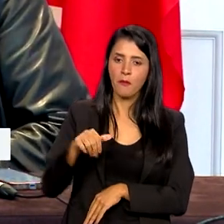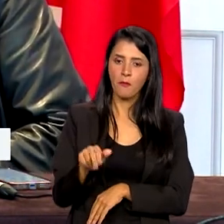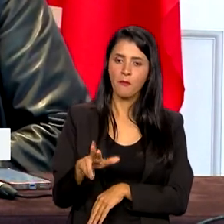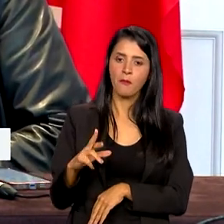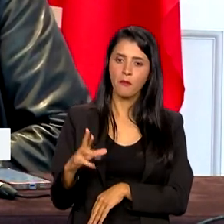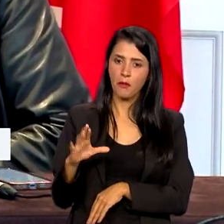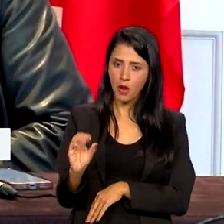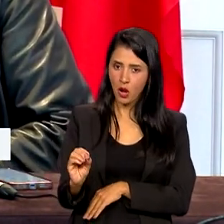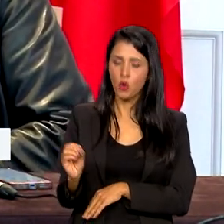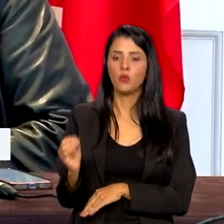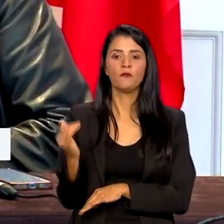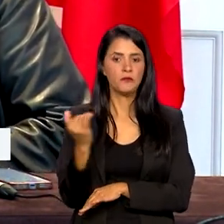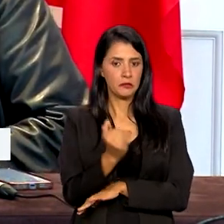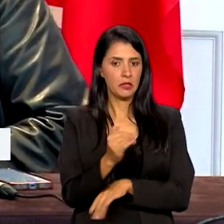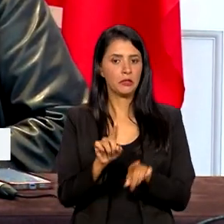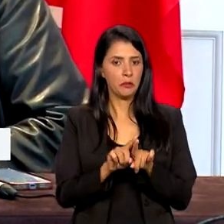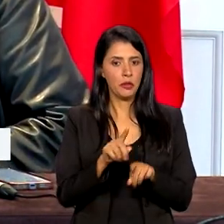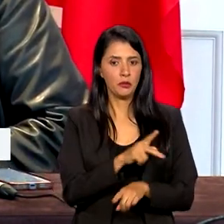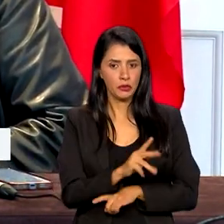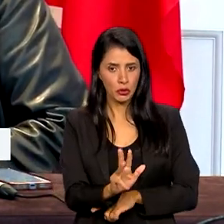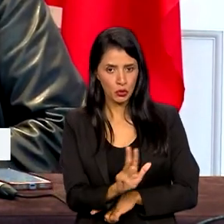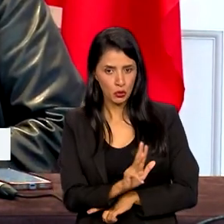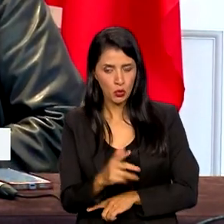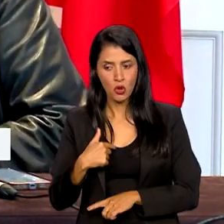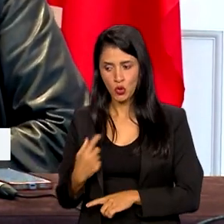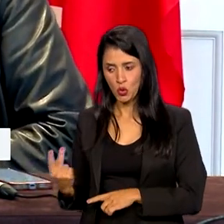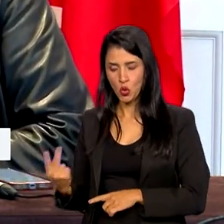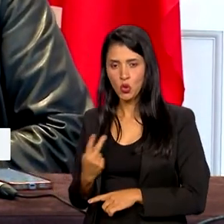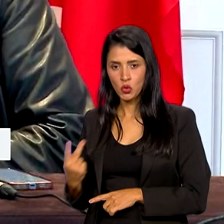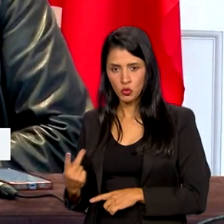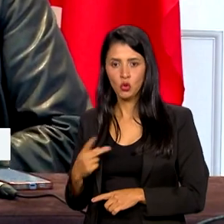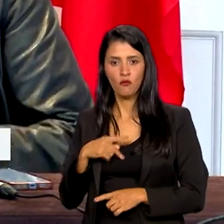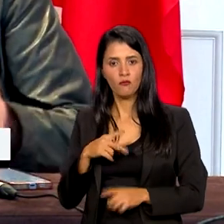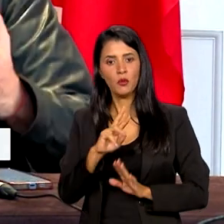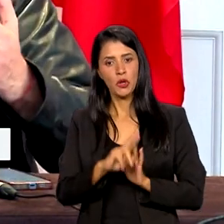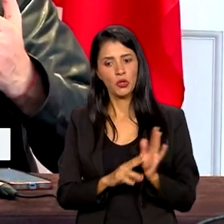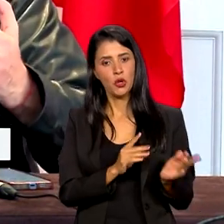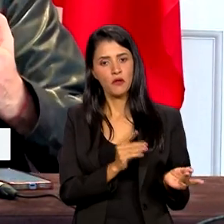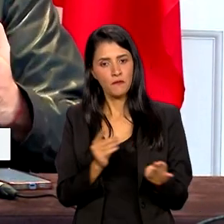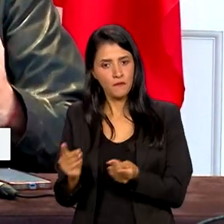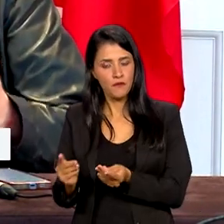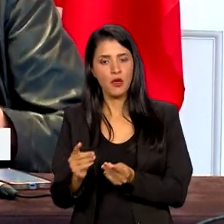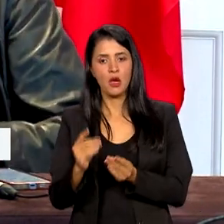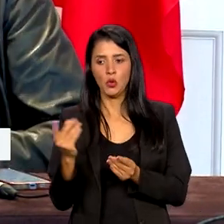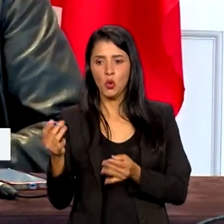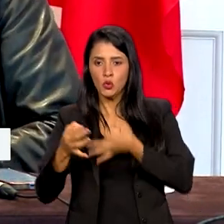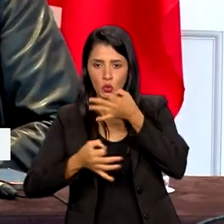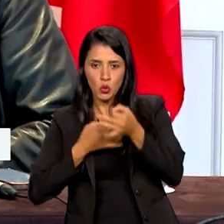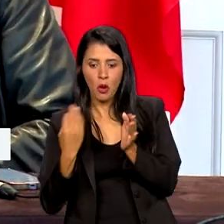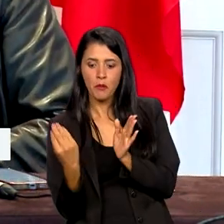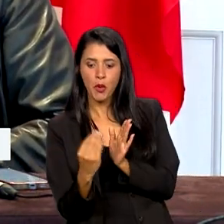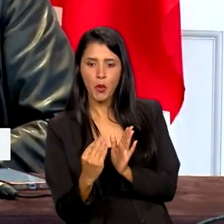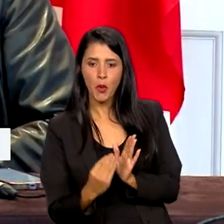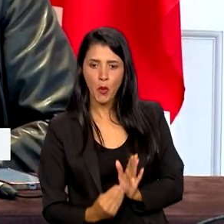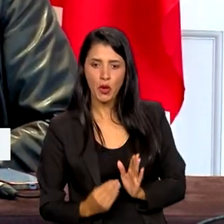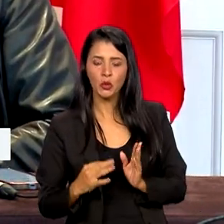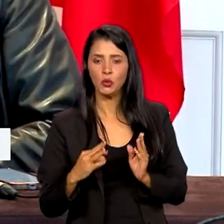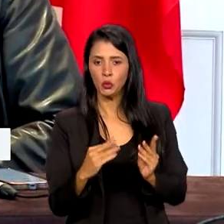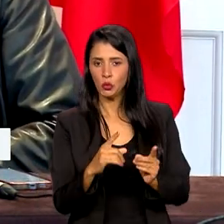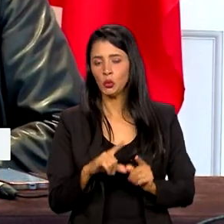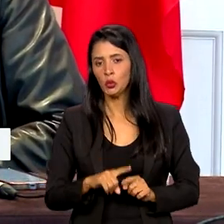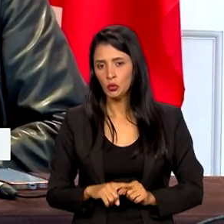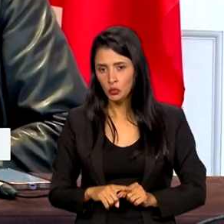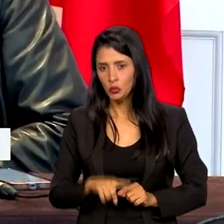ciência ao presidente Lula. Eu e o ministro Silva vamos enviar esse relatório com todas essas sugestões